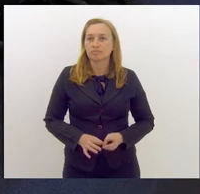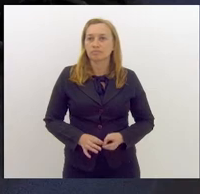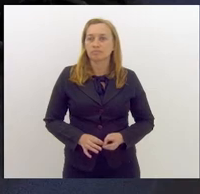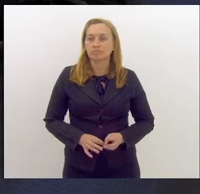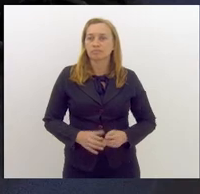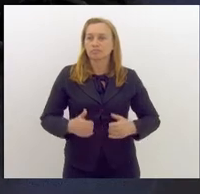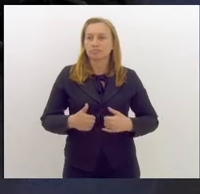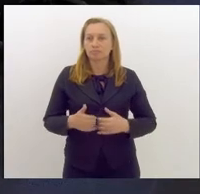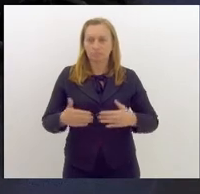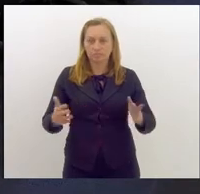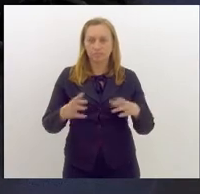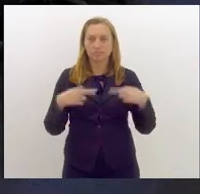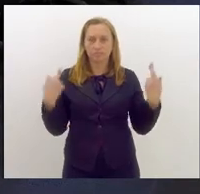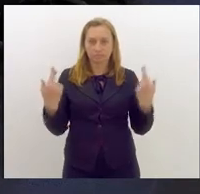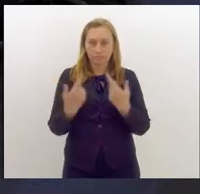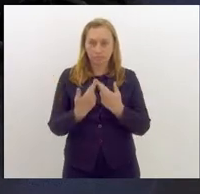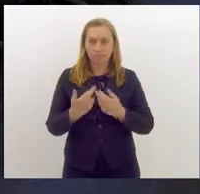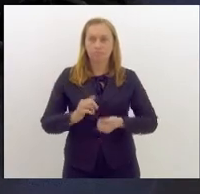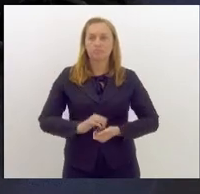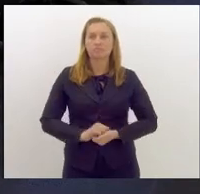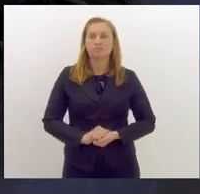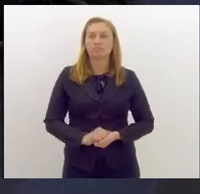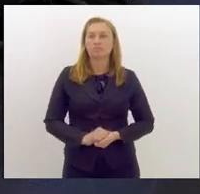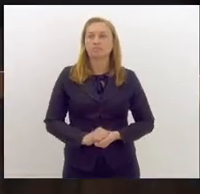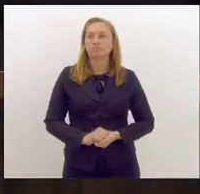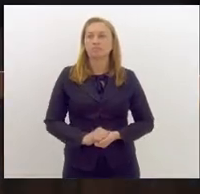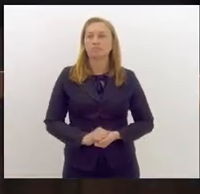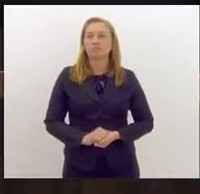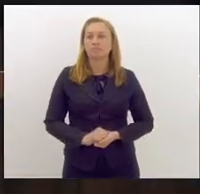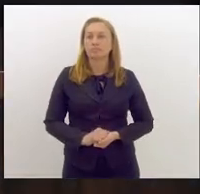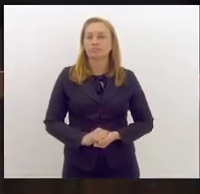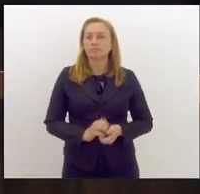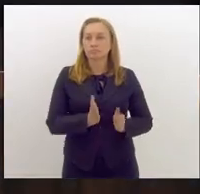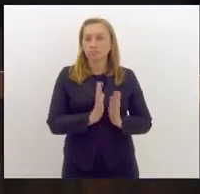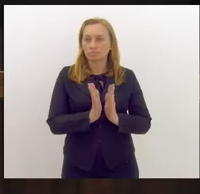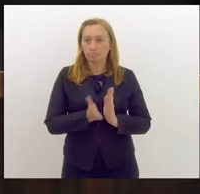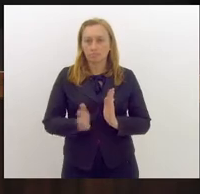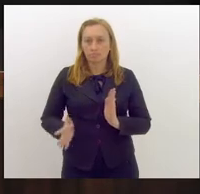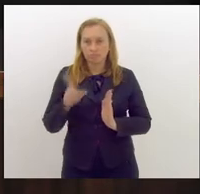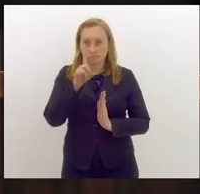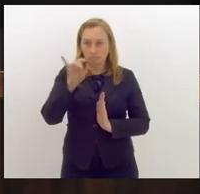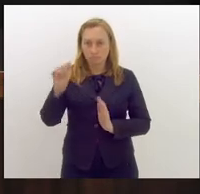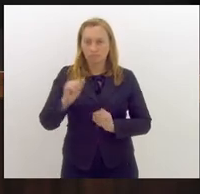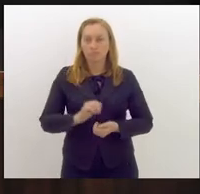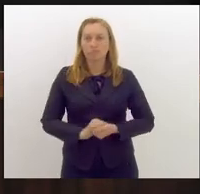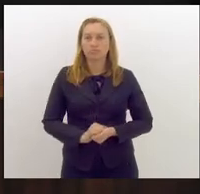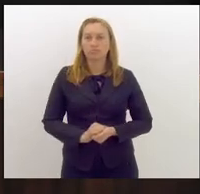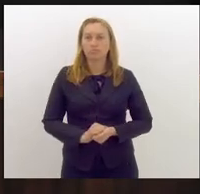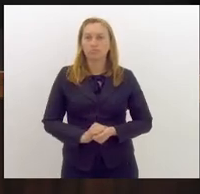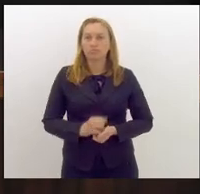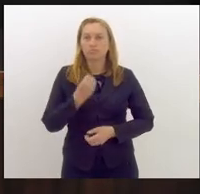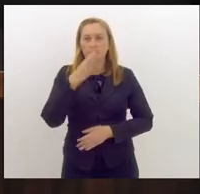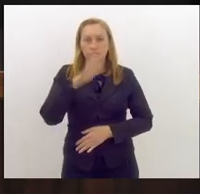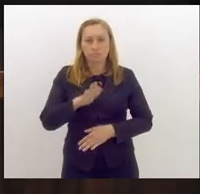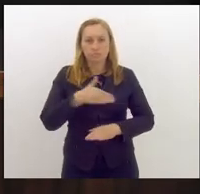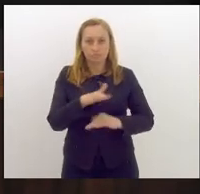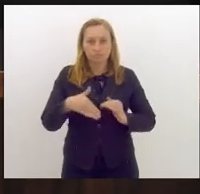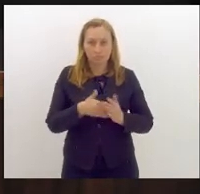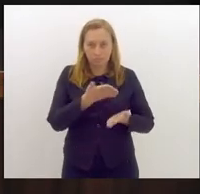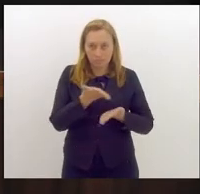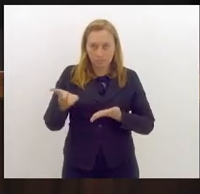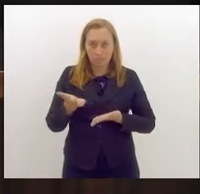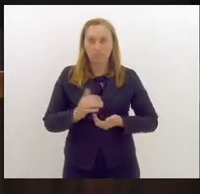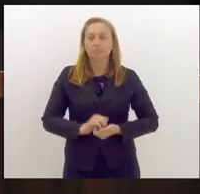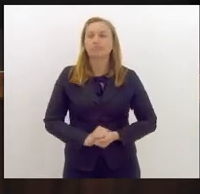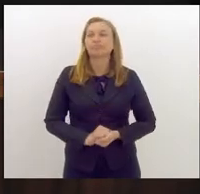está aberta a sessão passa-se a ordem do dia Boa tarde a todas e todos boa